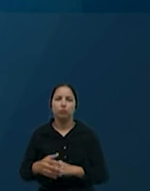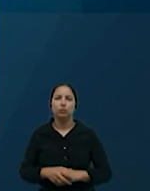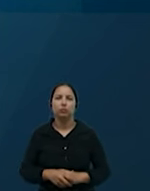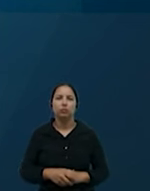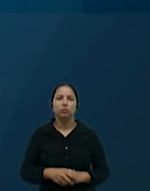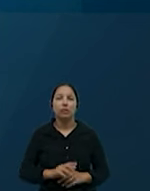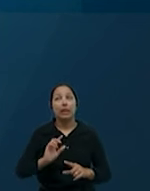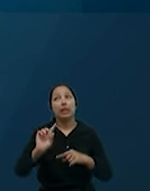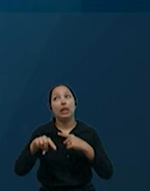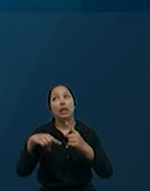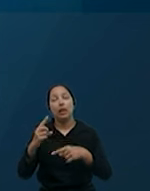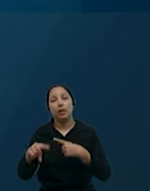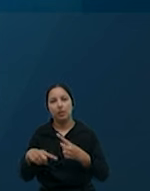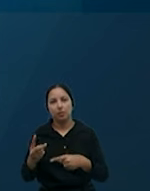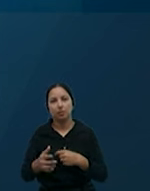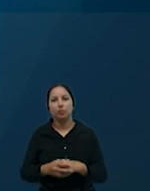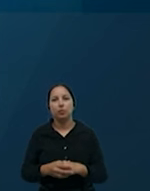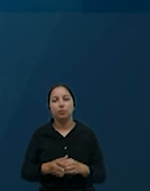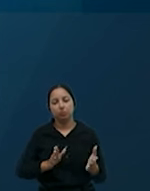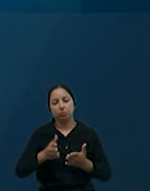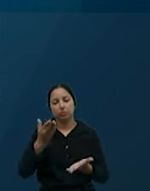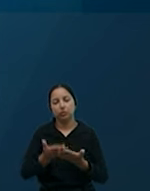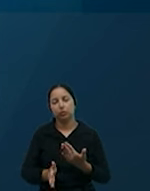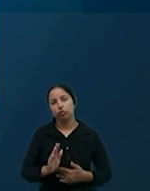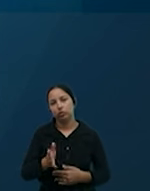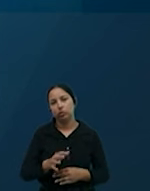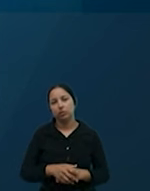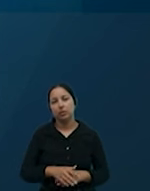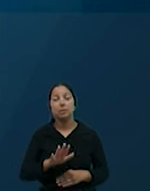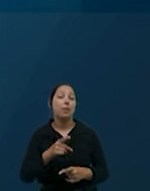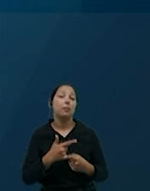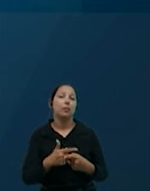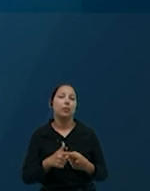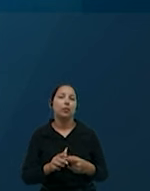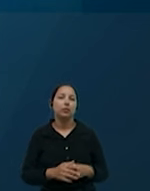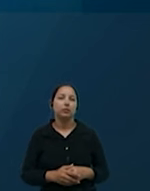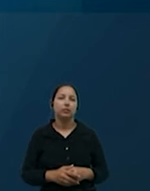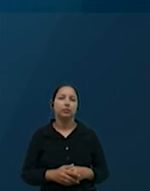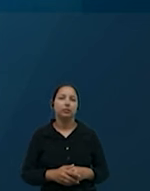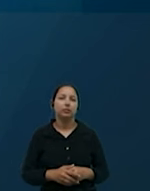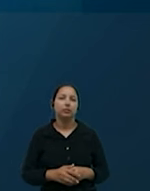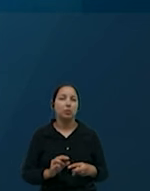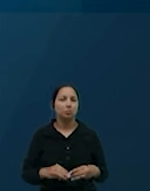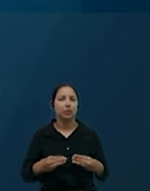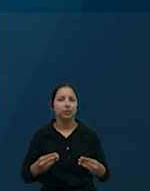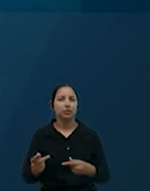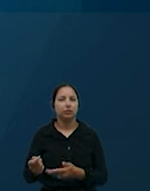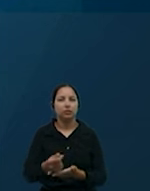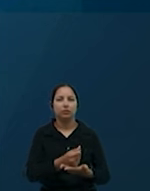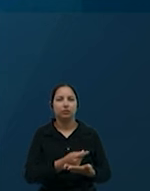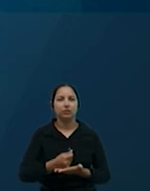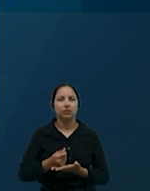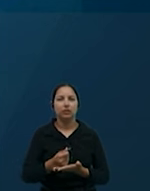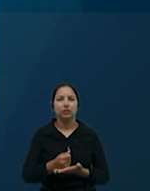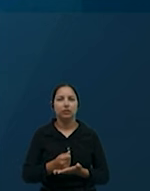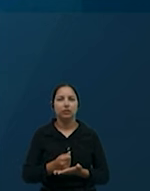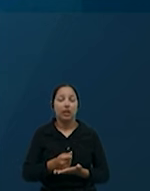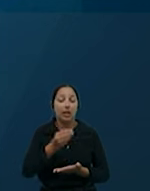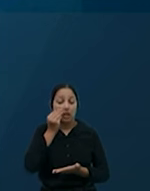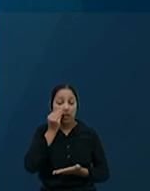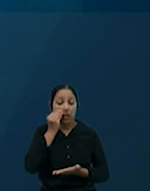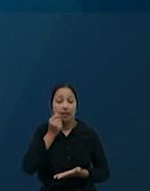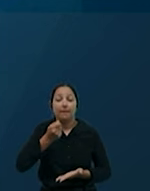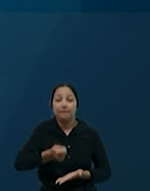quando a execução já foi prescrita. Mas por quê? Porque a Fazenda, muitas vezes, ela insiste em dar seguimento